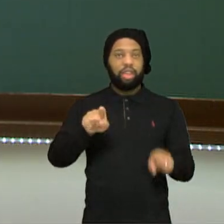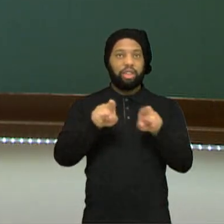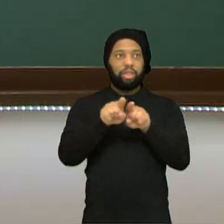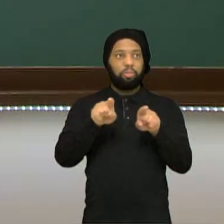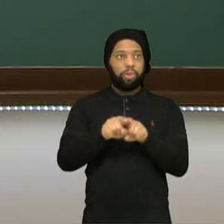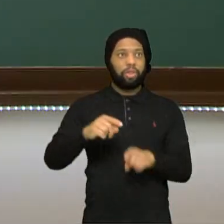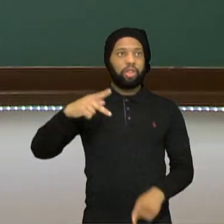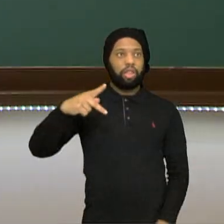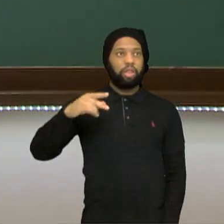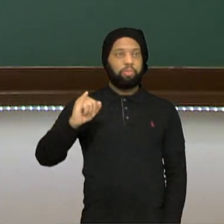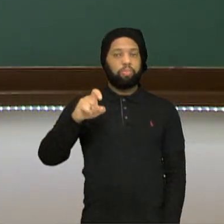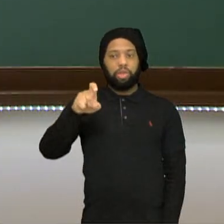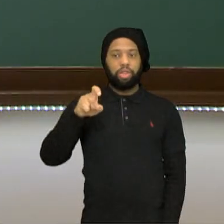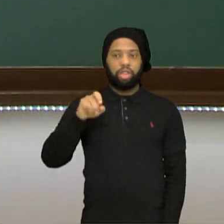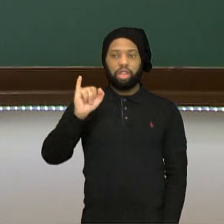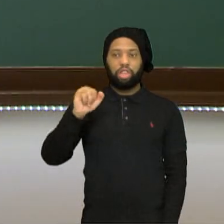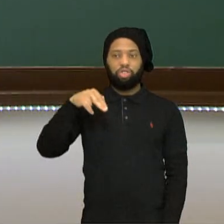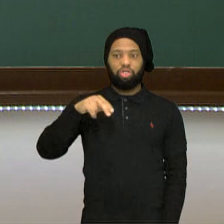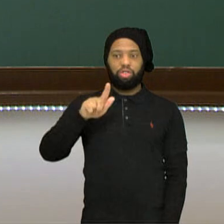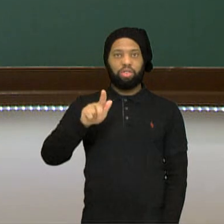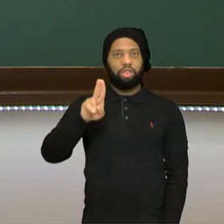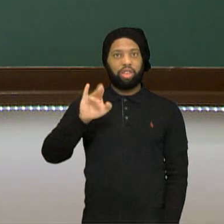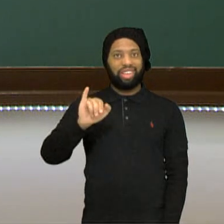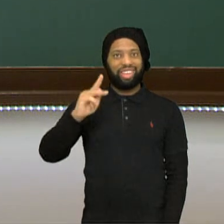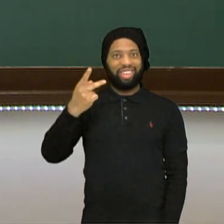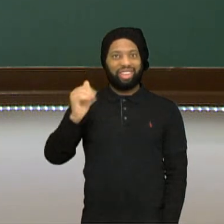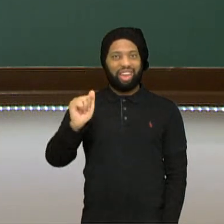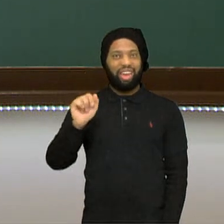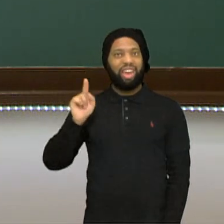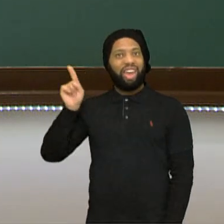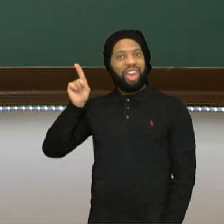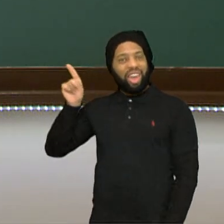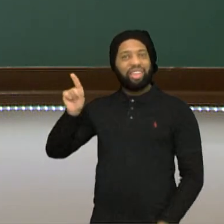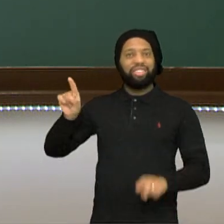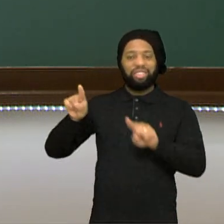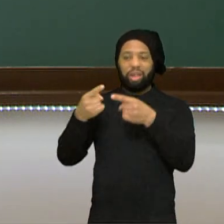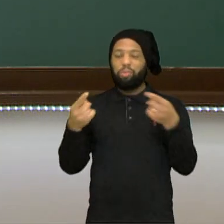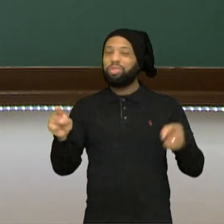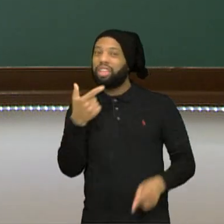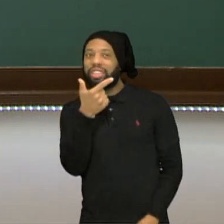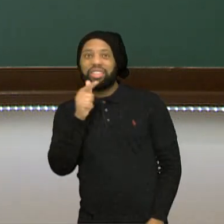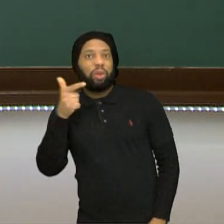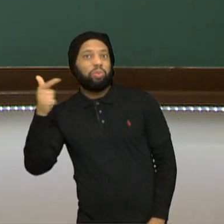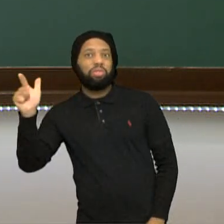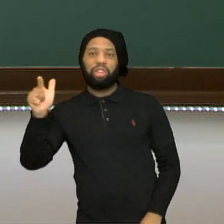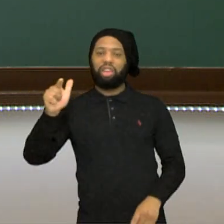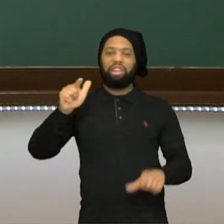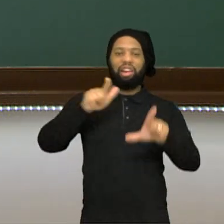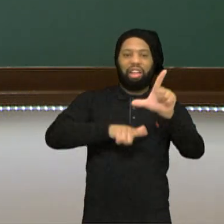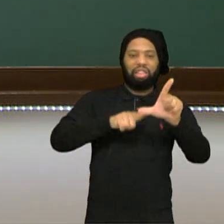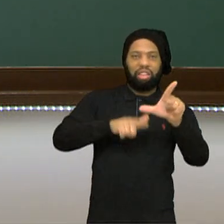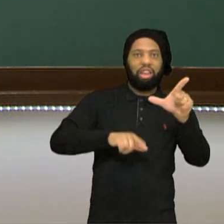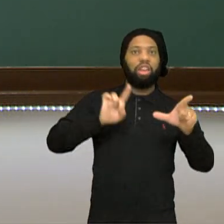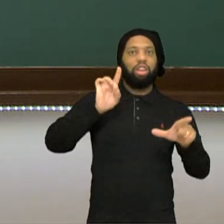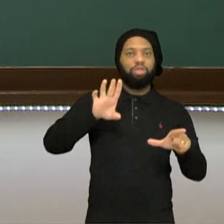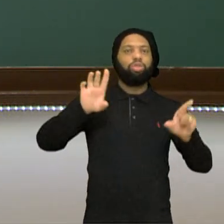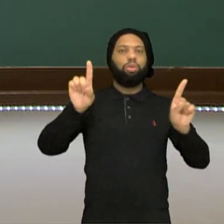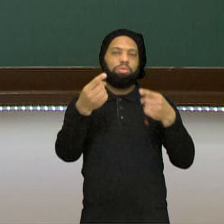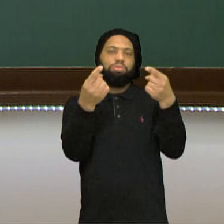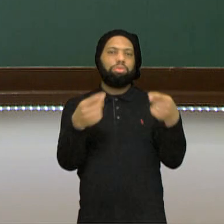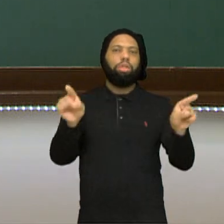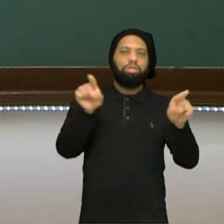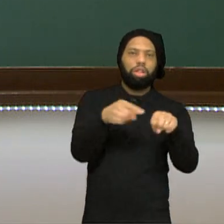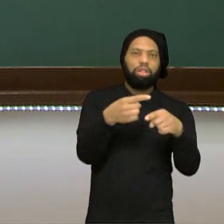uma música que é só instrumental, né? Ela não tem letra e ela tem a improvisação, né? Para que os casais, quando estiverem bailando